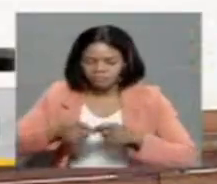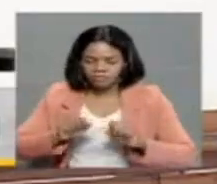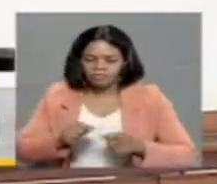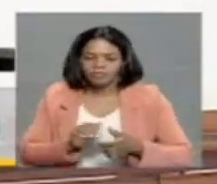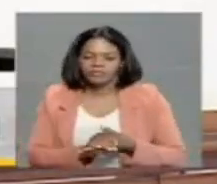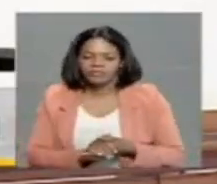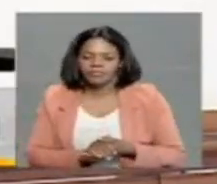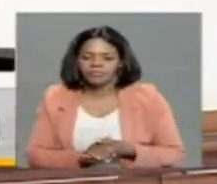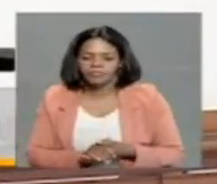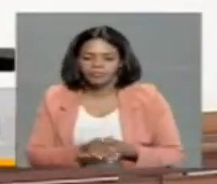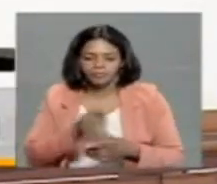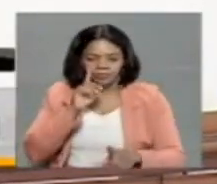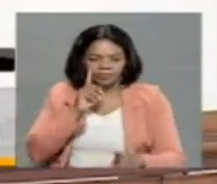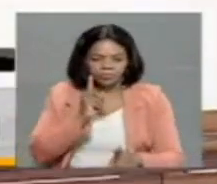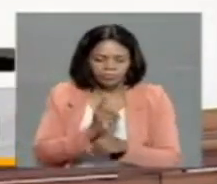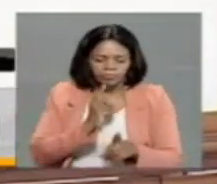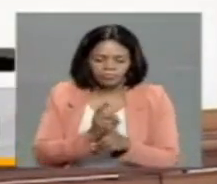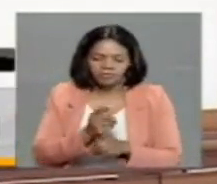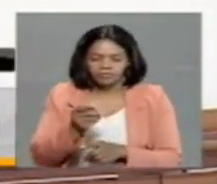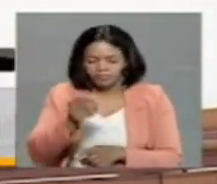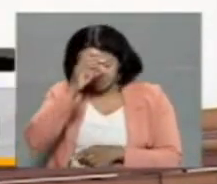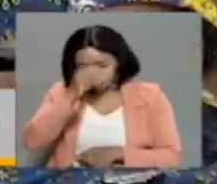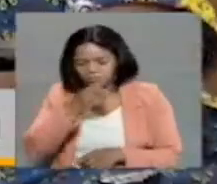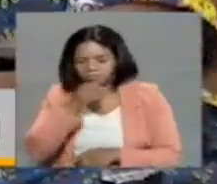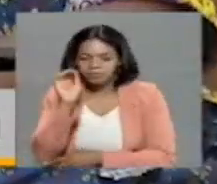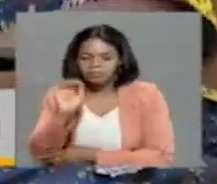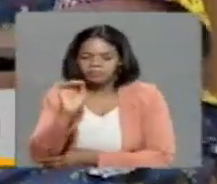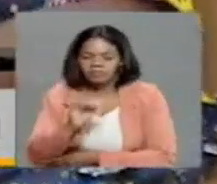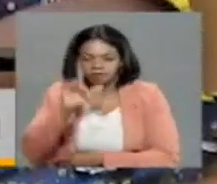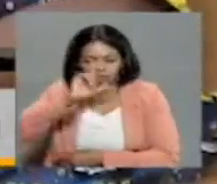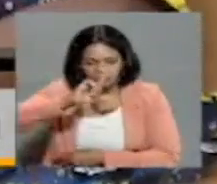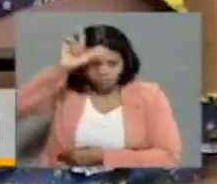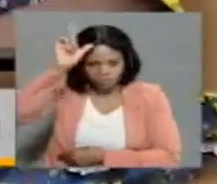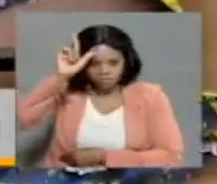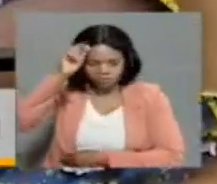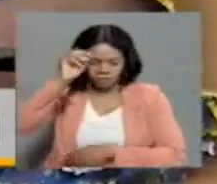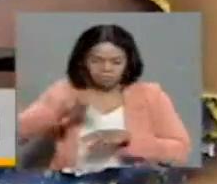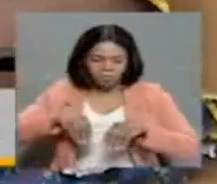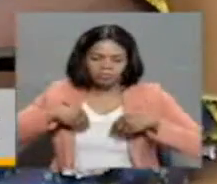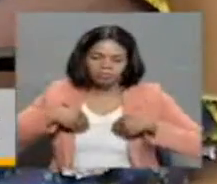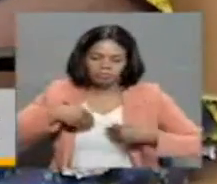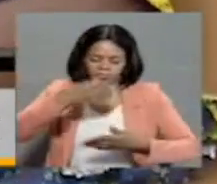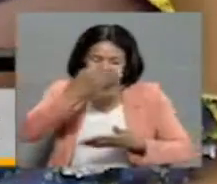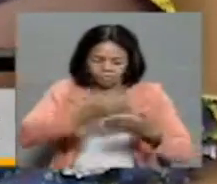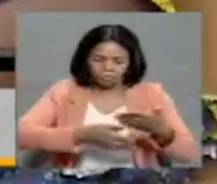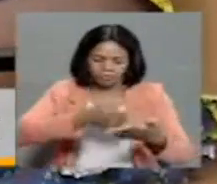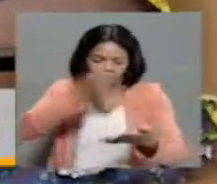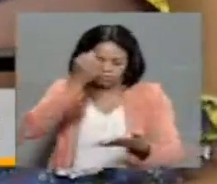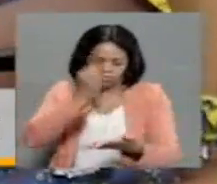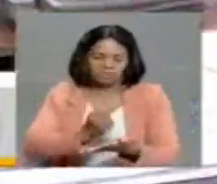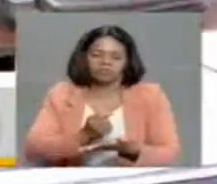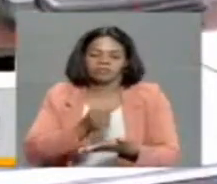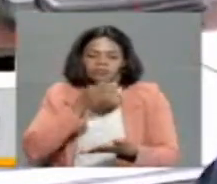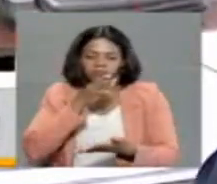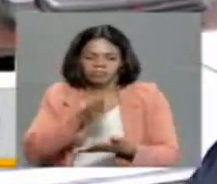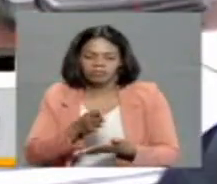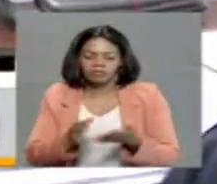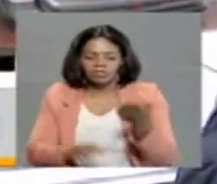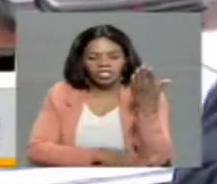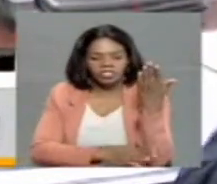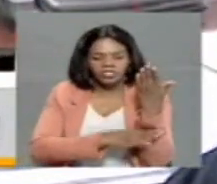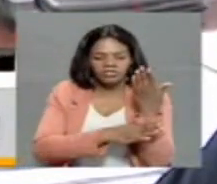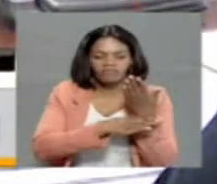A ordinária do Governo Provincial de Luanda aprovou o Plano Diretor Municipal de Ikolo e Bengo. Trata-se de um instrumento de ordenamento do território